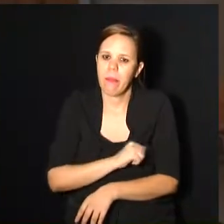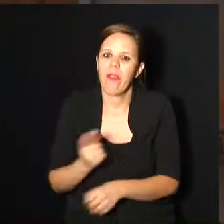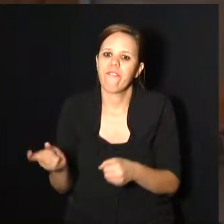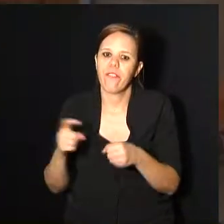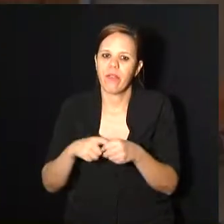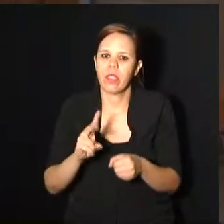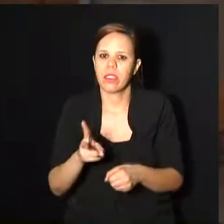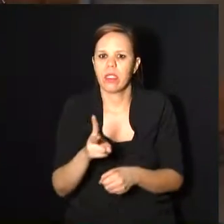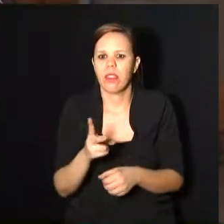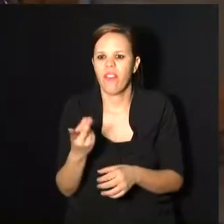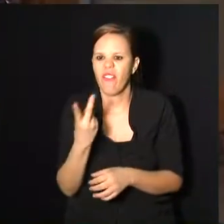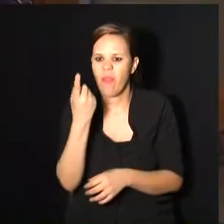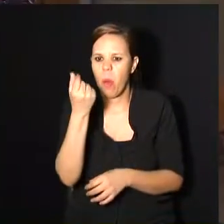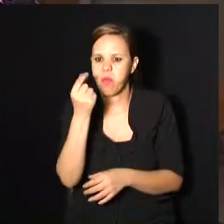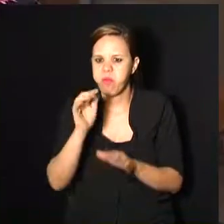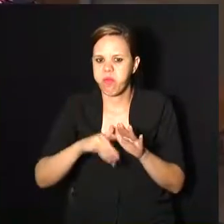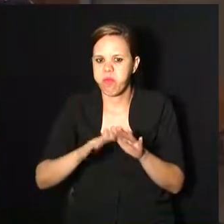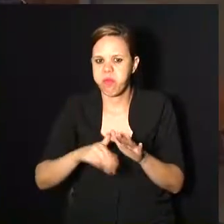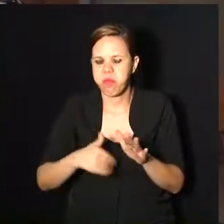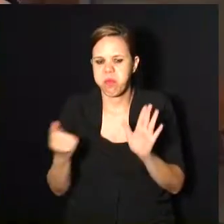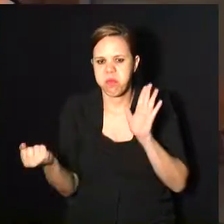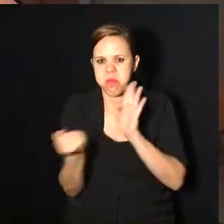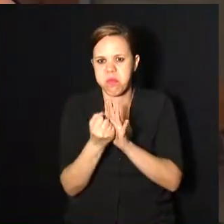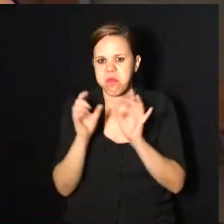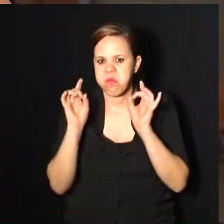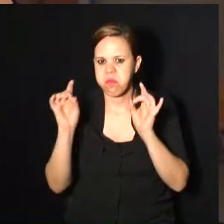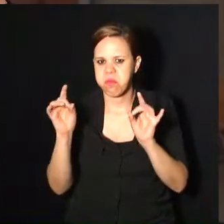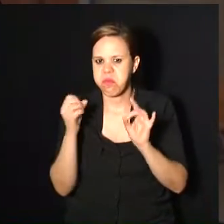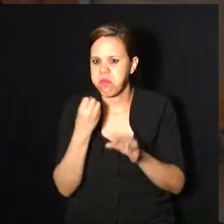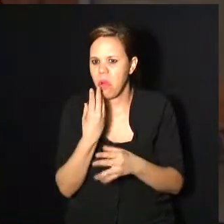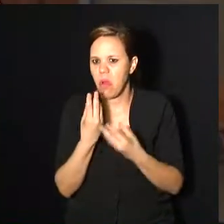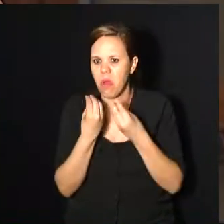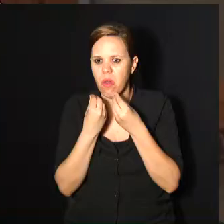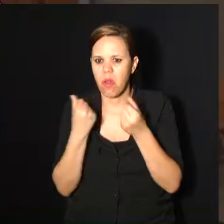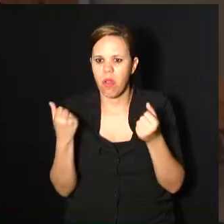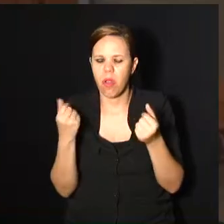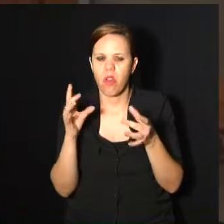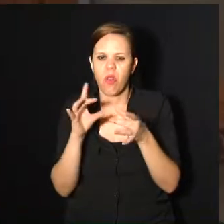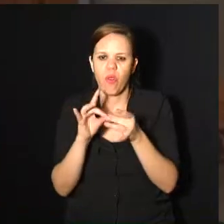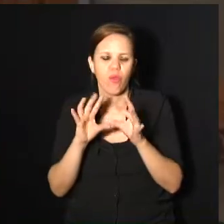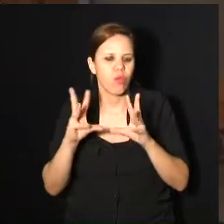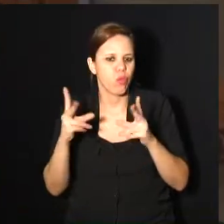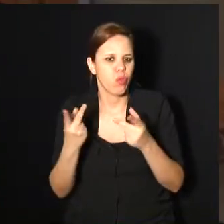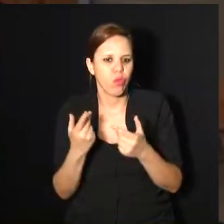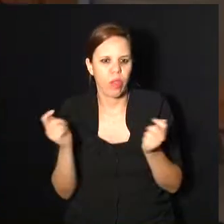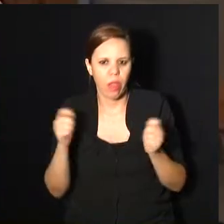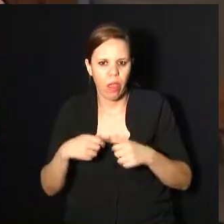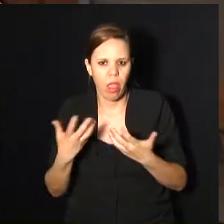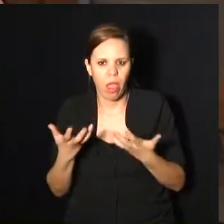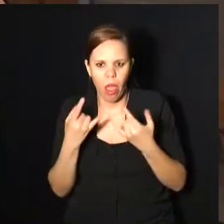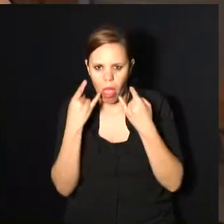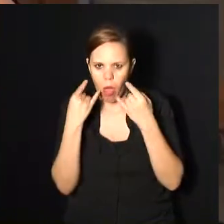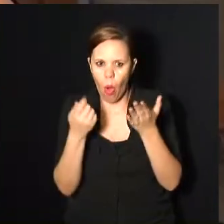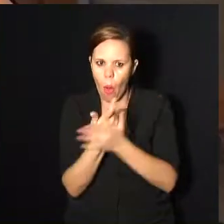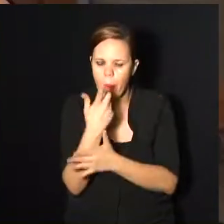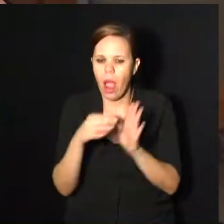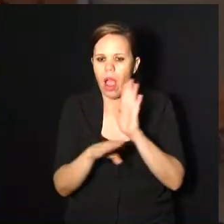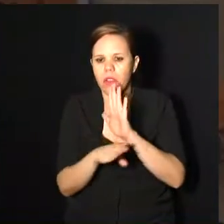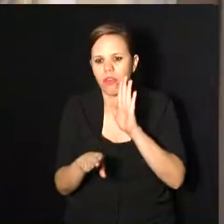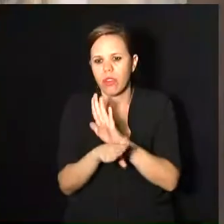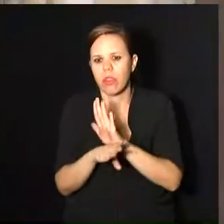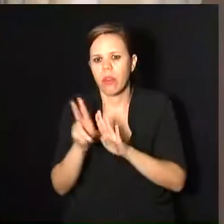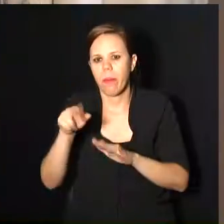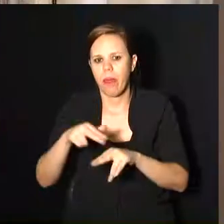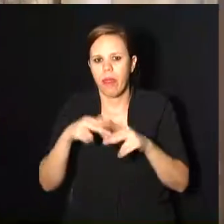preços maravilhosos, muitas roupas de marcas e maravilhosas. Então a gente une o agradável com o útil e acaba ajudando também uma boa